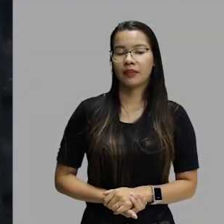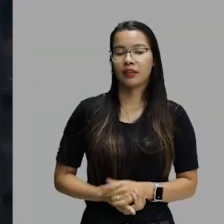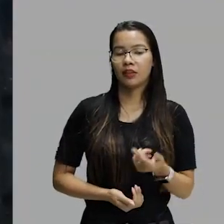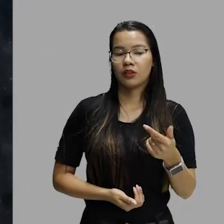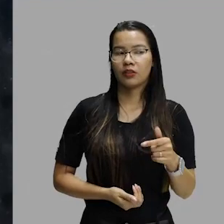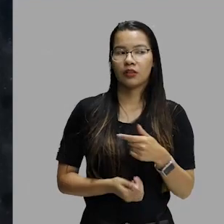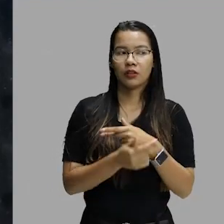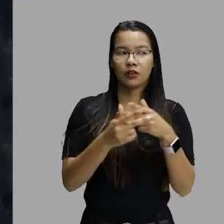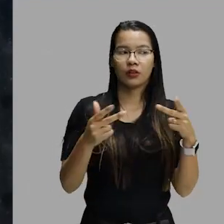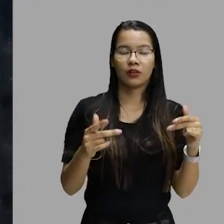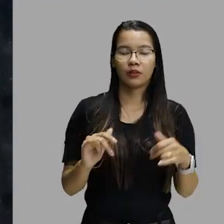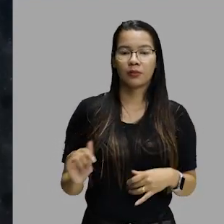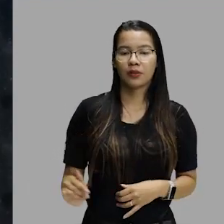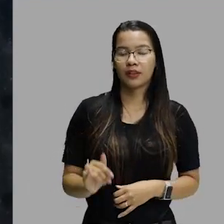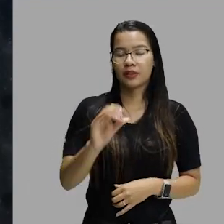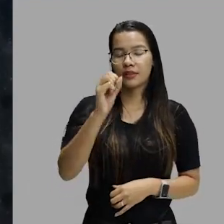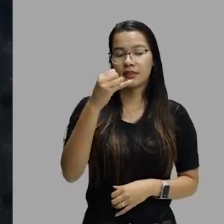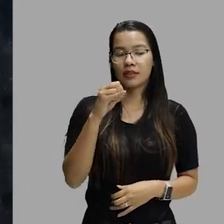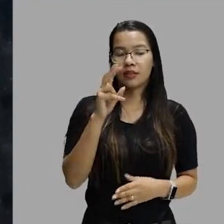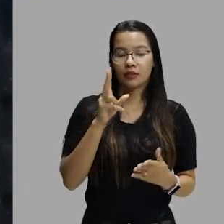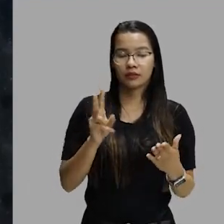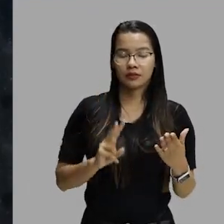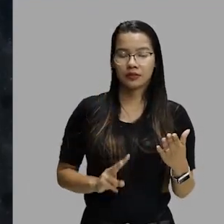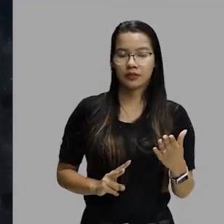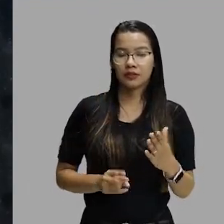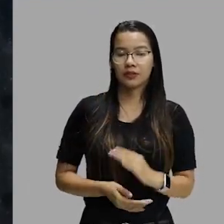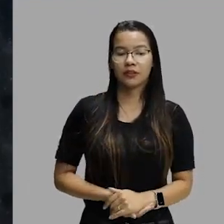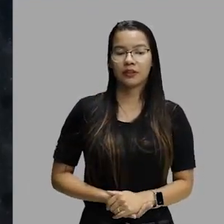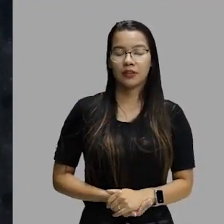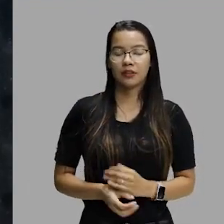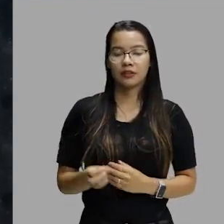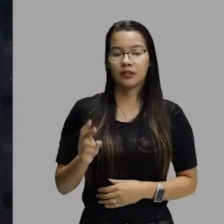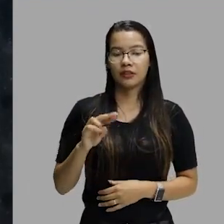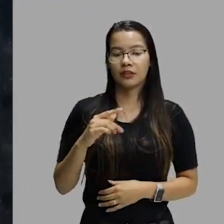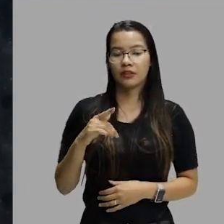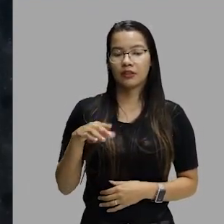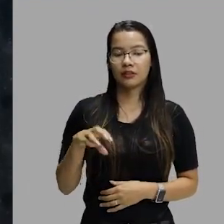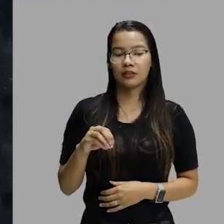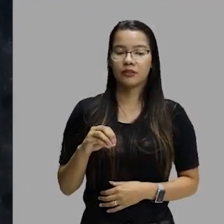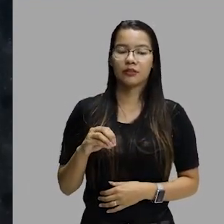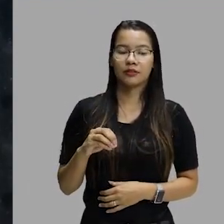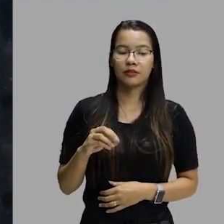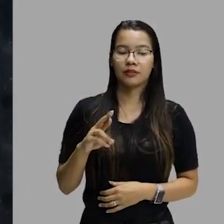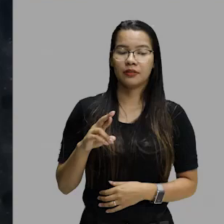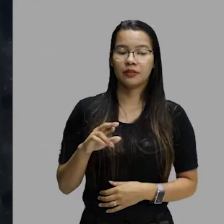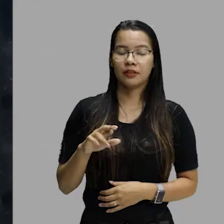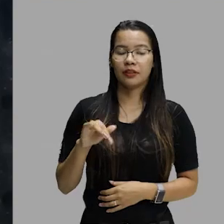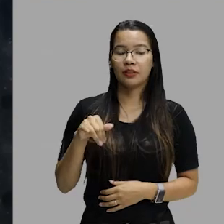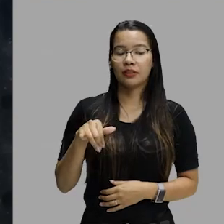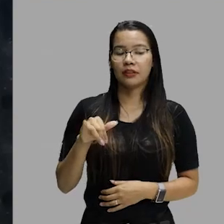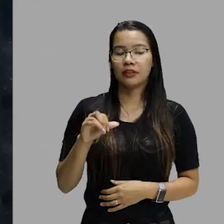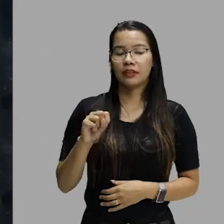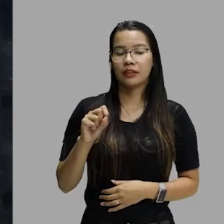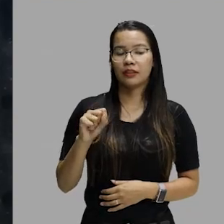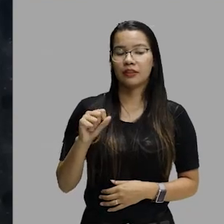Outra coisa importante, se eu ler a oração aqui, Raíssa